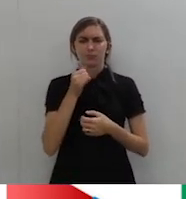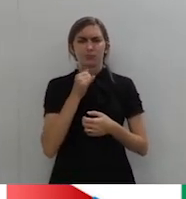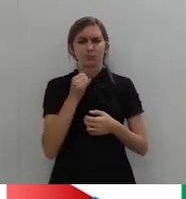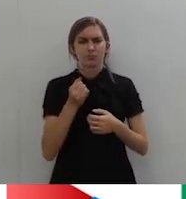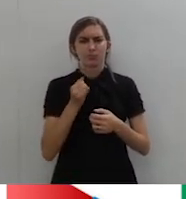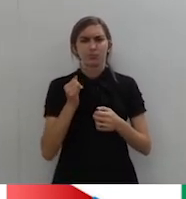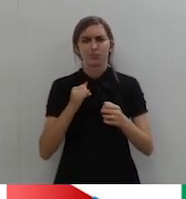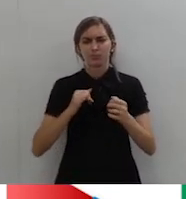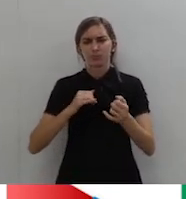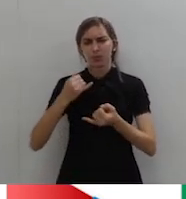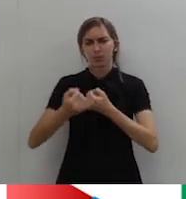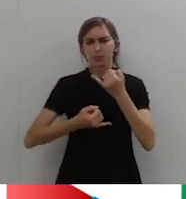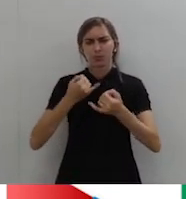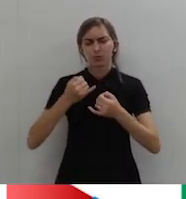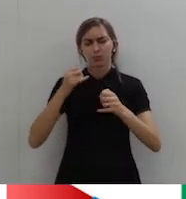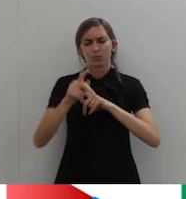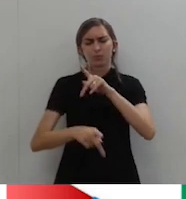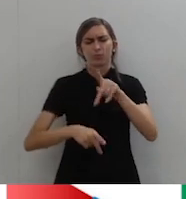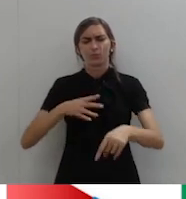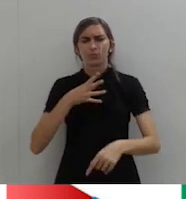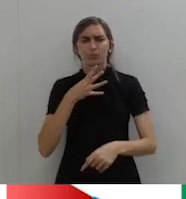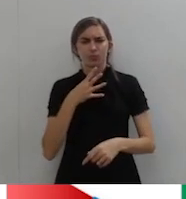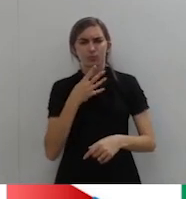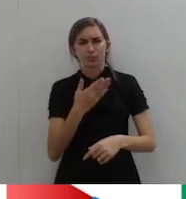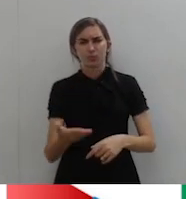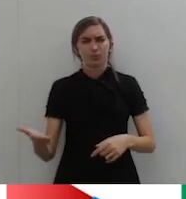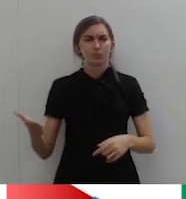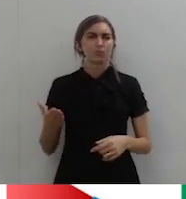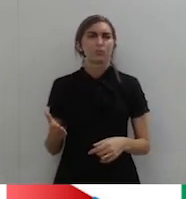exemplos de jogos populares conhecidos, tá?